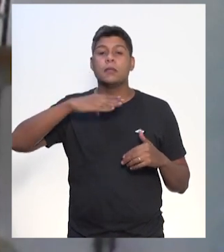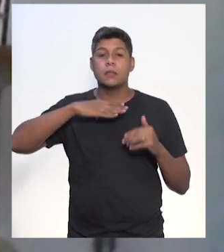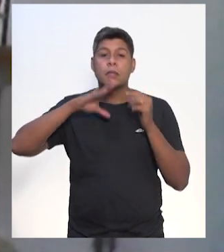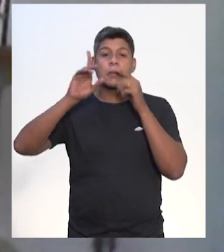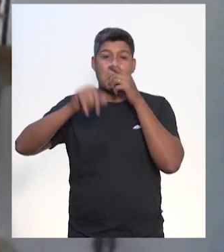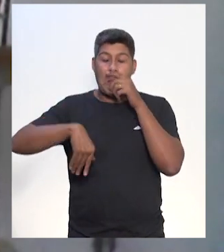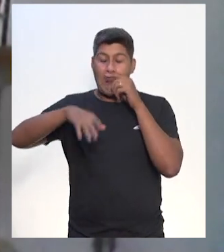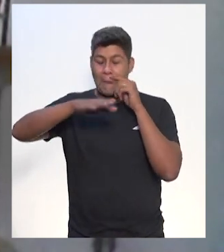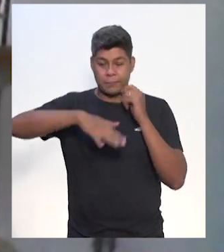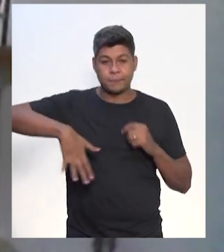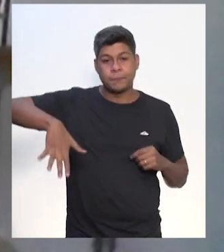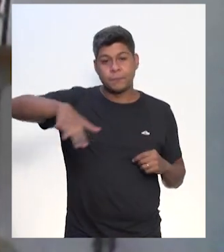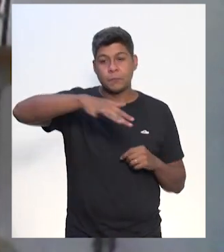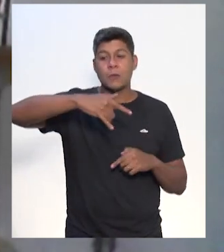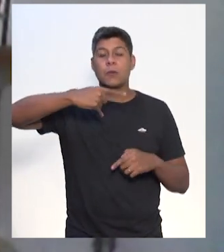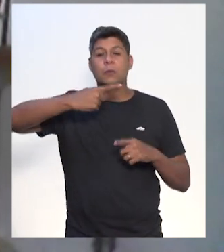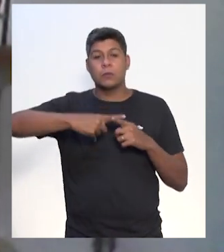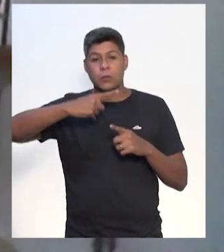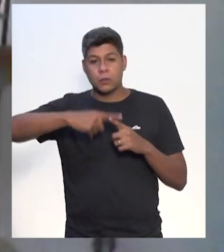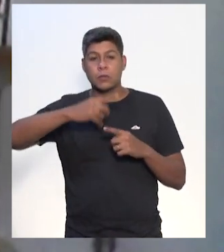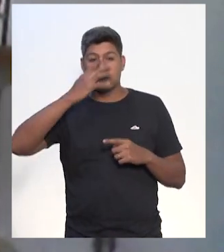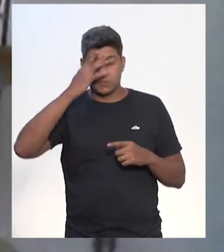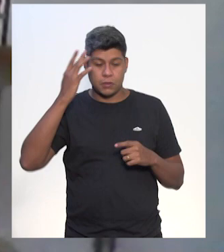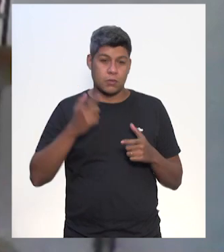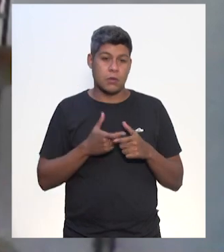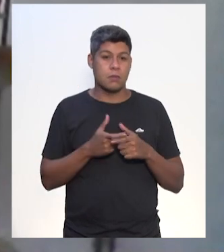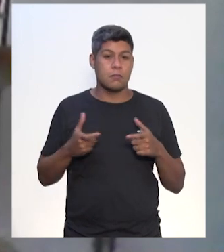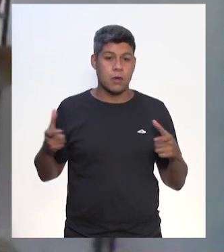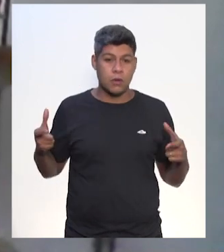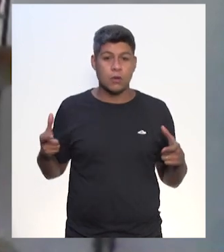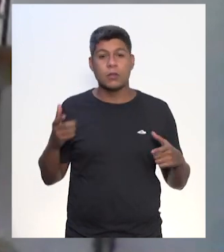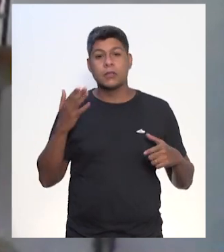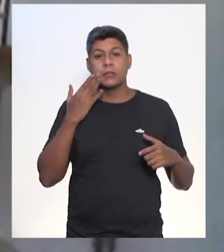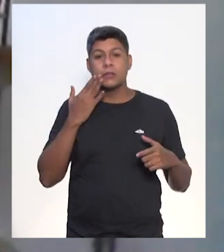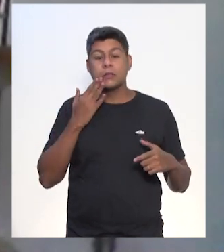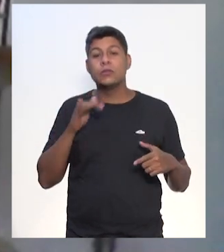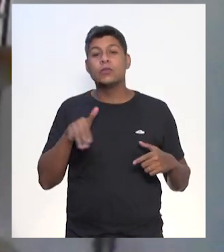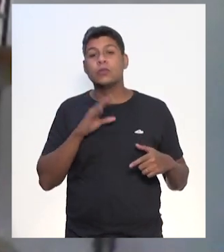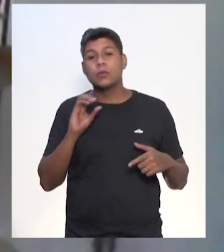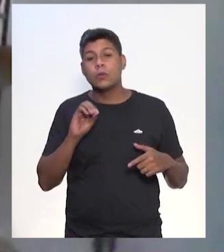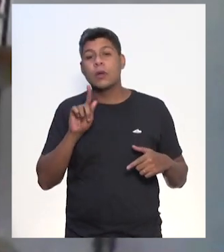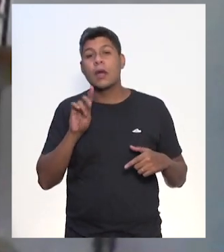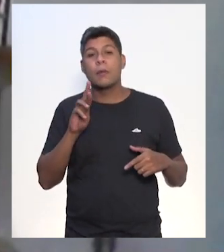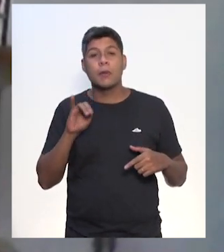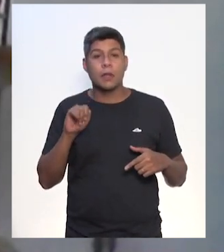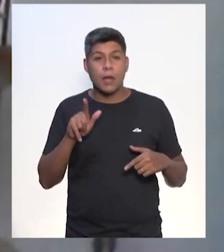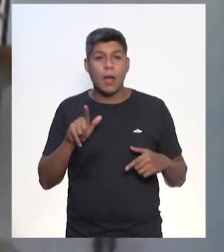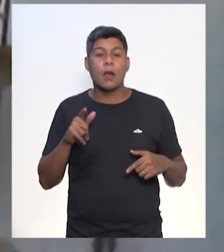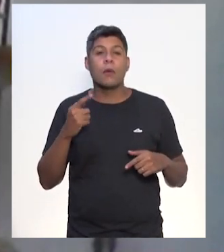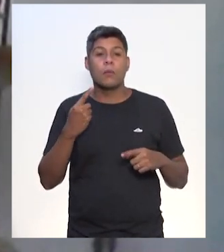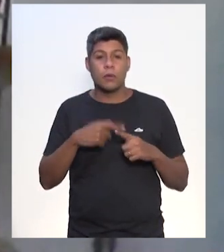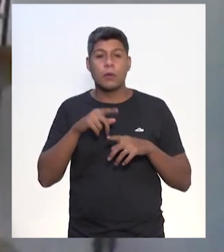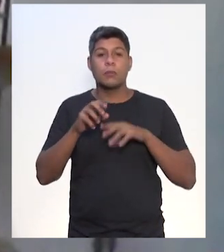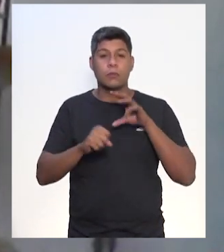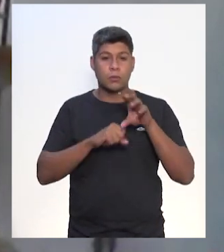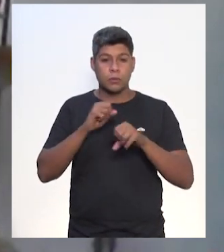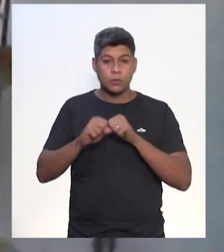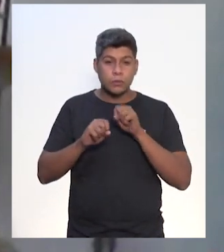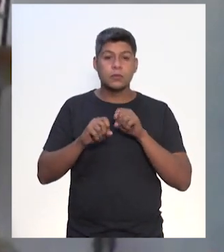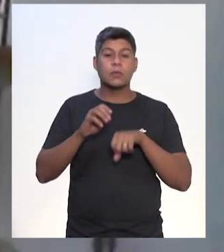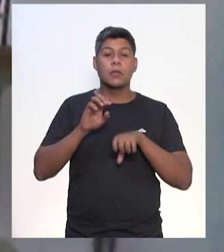são urbanizadas porque a população é maior. Já o João Gabriel disse que a população aumenta porque elas buscam na estrutura